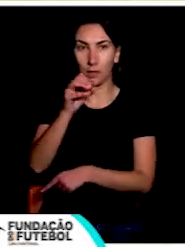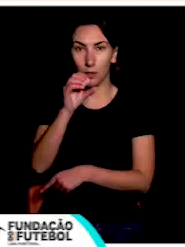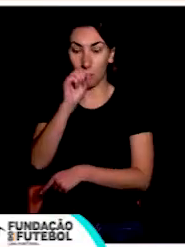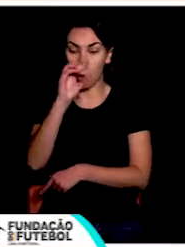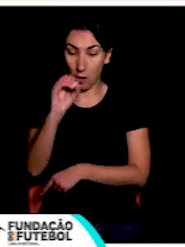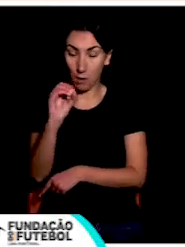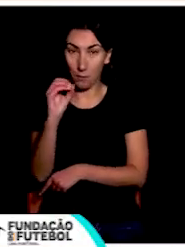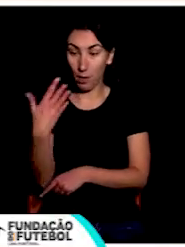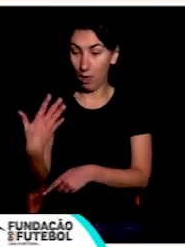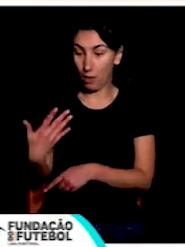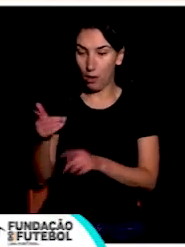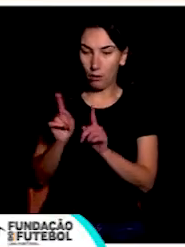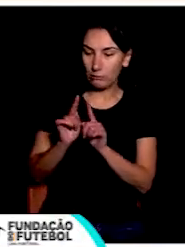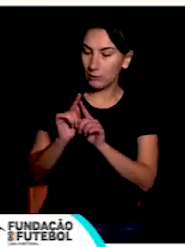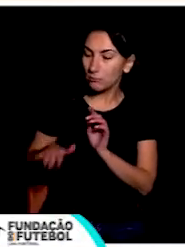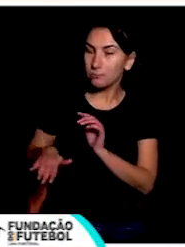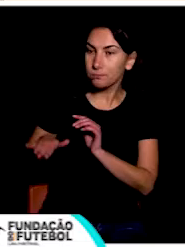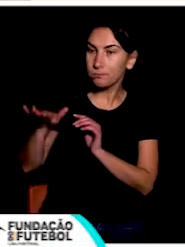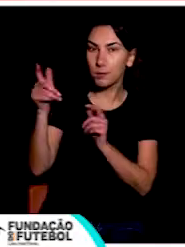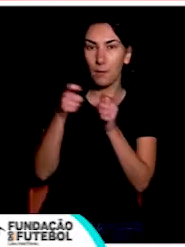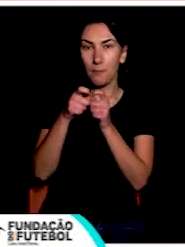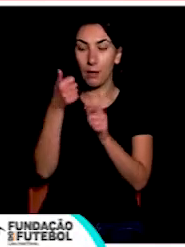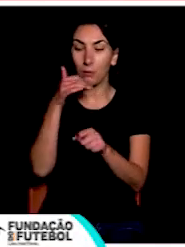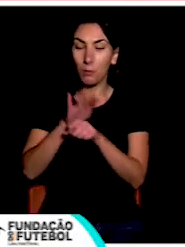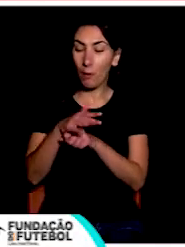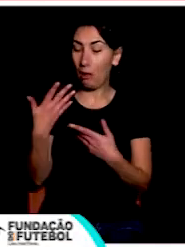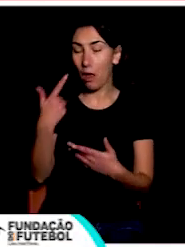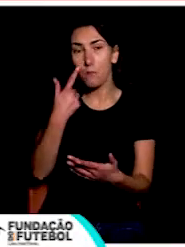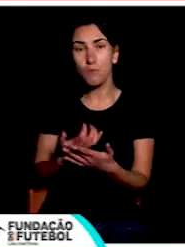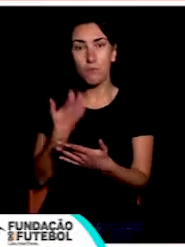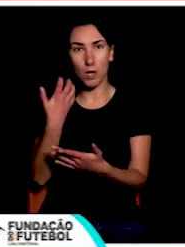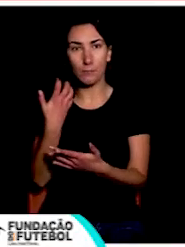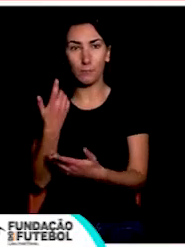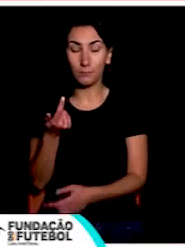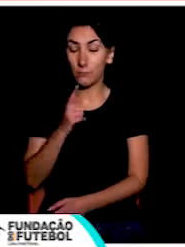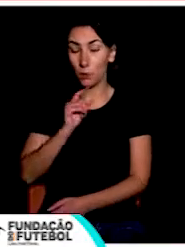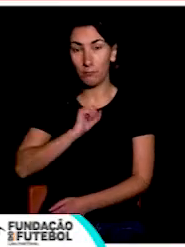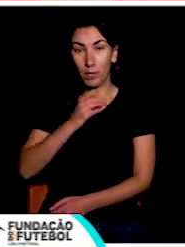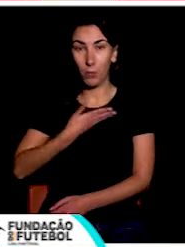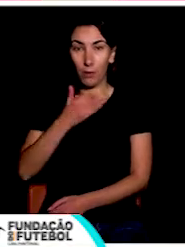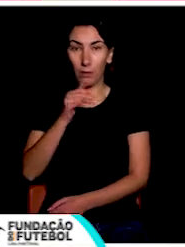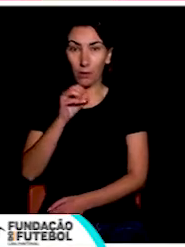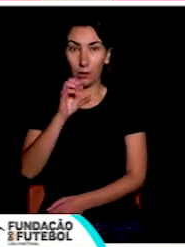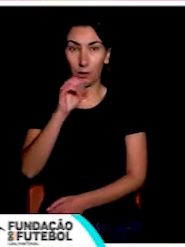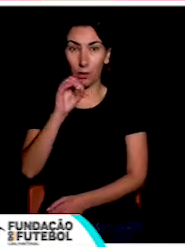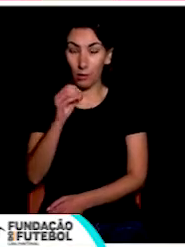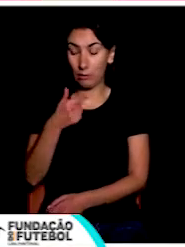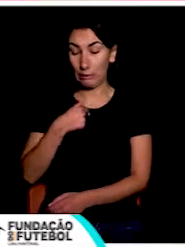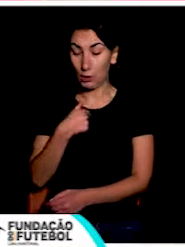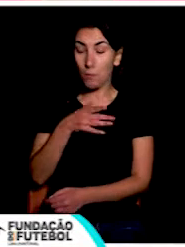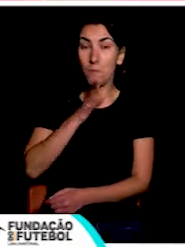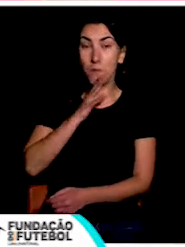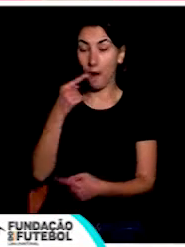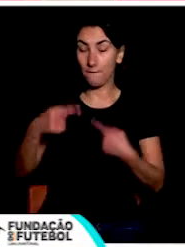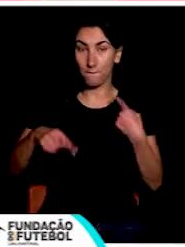Diogo Gomes é o mais recente exemplo de um bebé que cresceu no mar e começa a afirmar-se ao mais alto nível. Sou o Diogo,